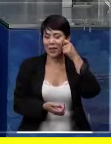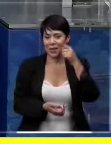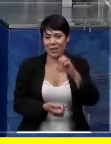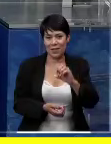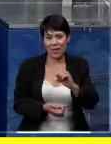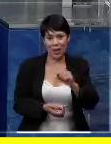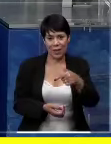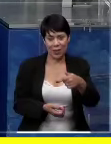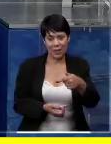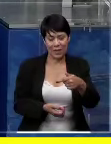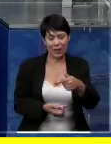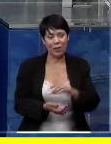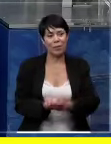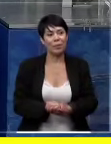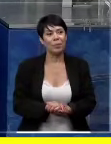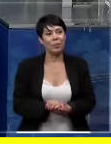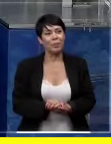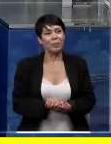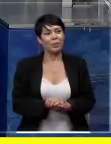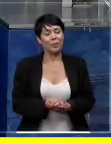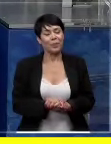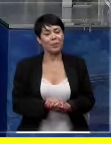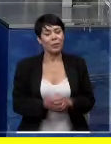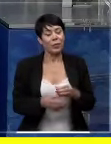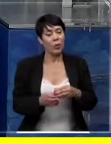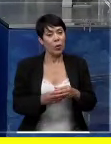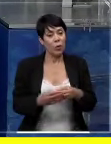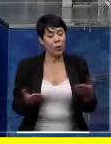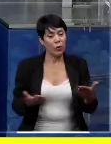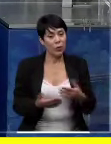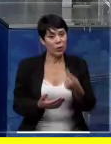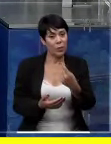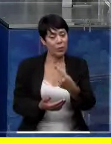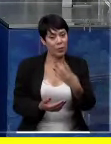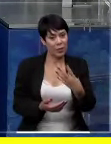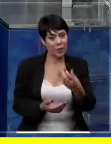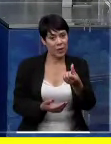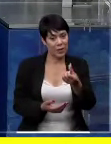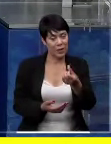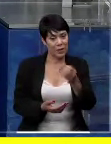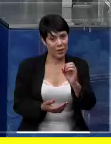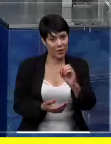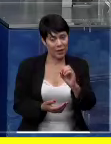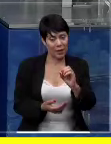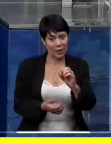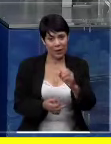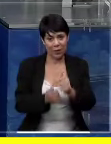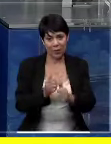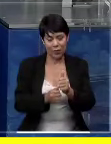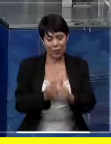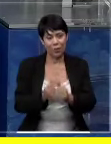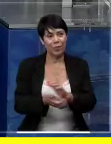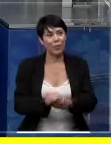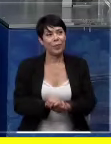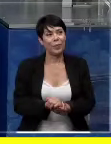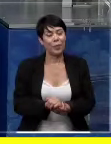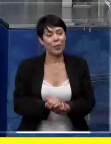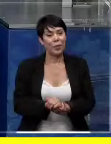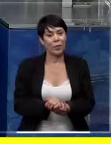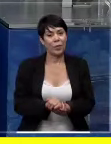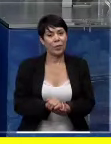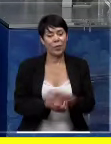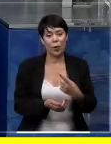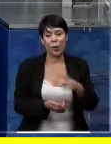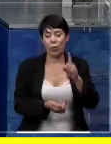07. Preta, 07. Concurso 1460 da Time Mania. O último